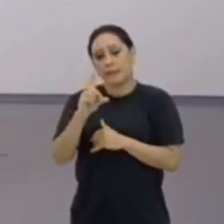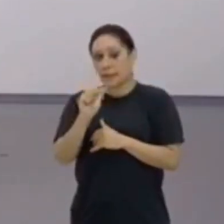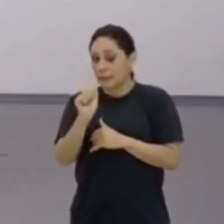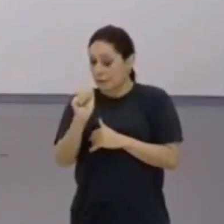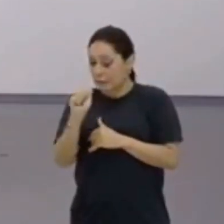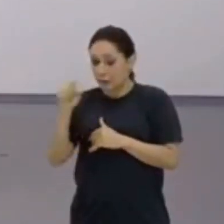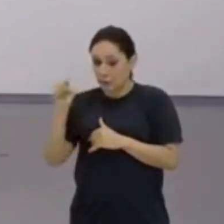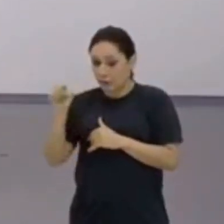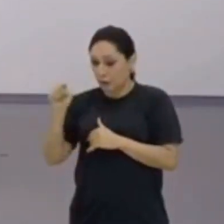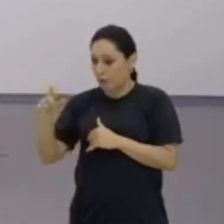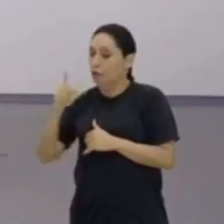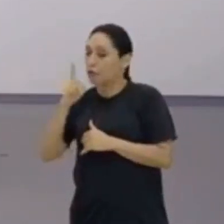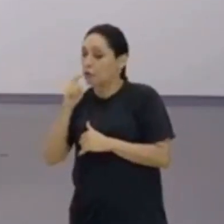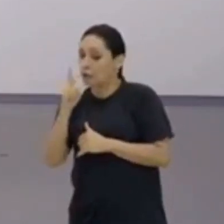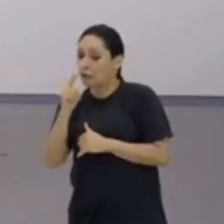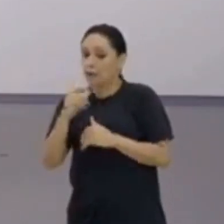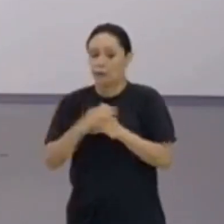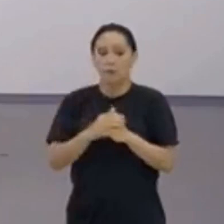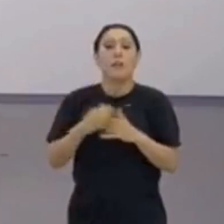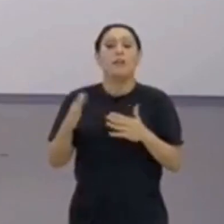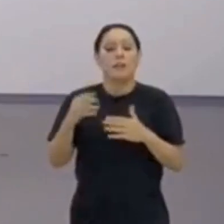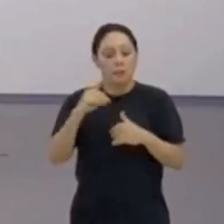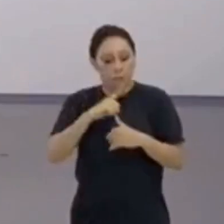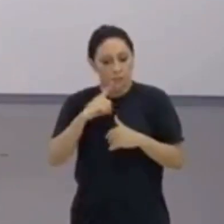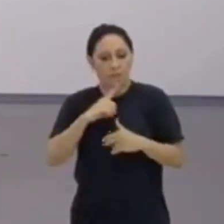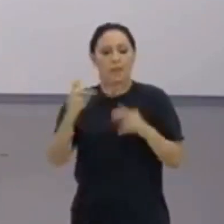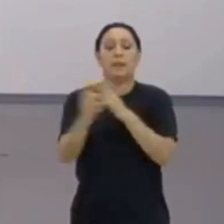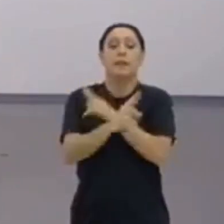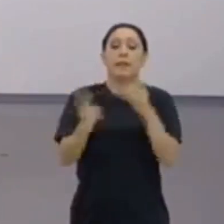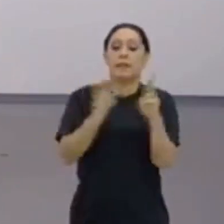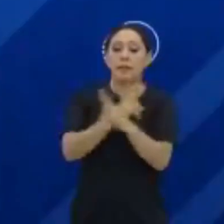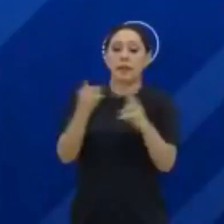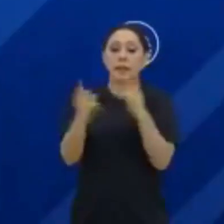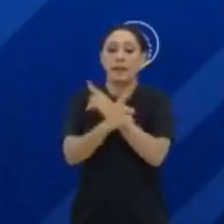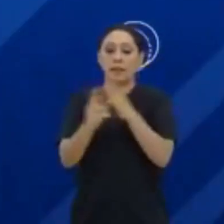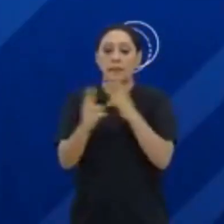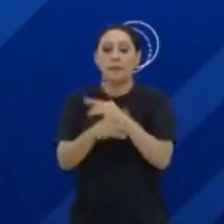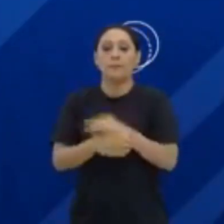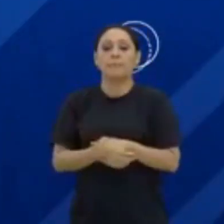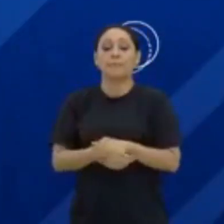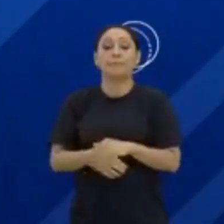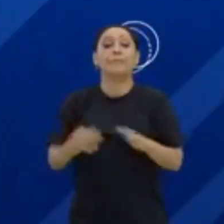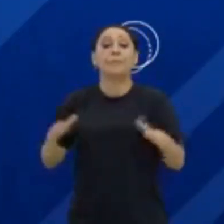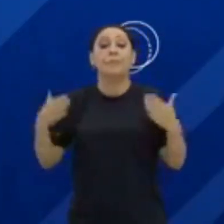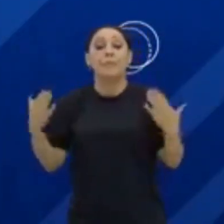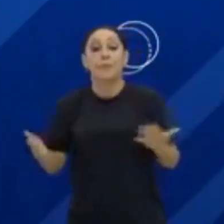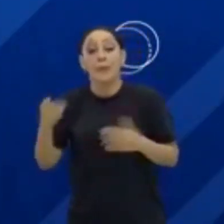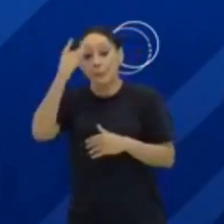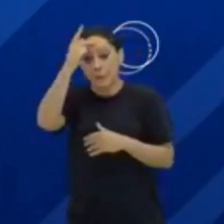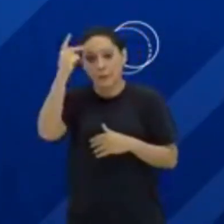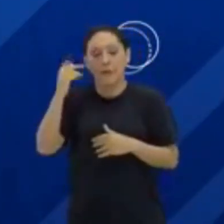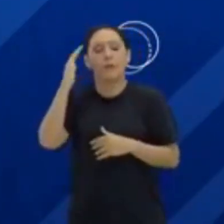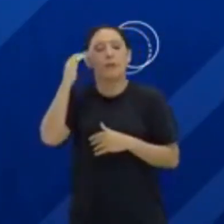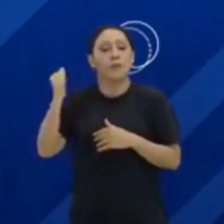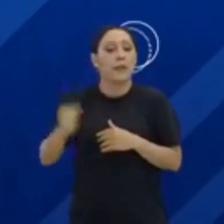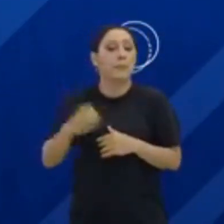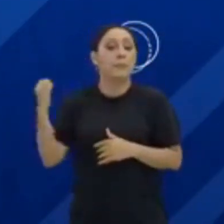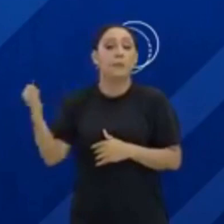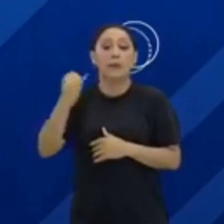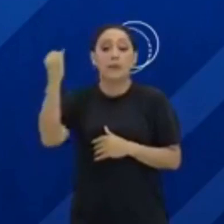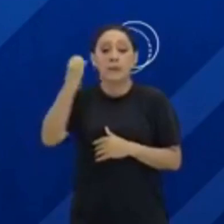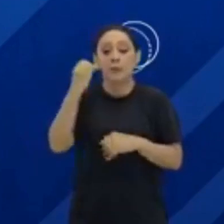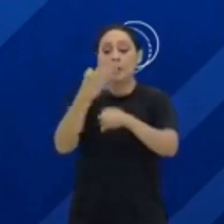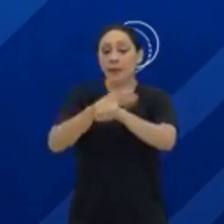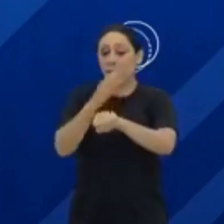capacidade, litros. Tudo bem? Mas tem essa correlação entre elas. Pessoal, sabemos da importância